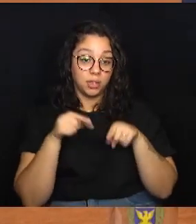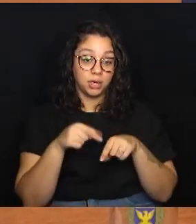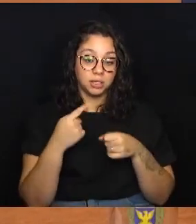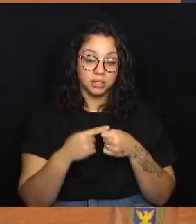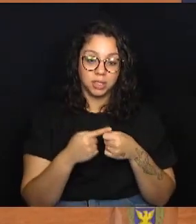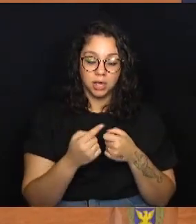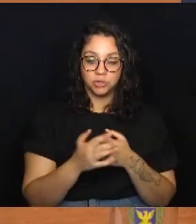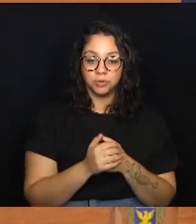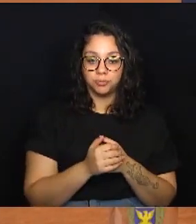que têm problema na nossa cidade